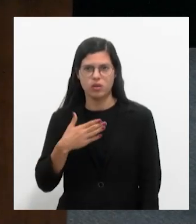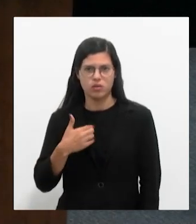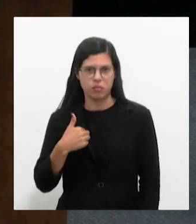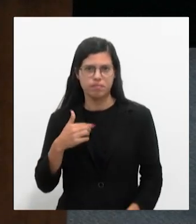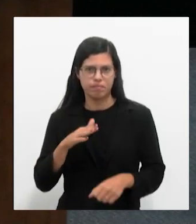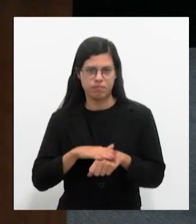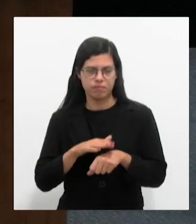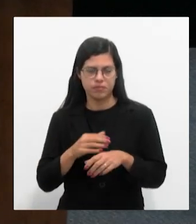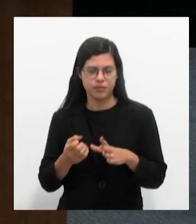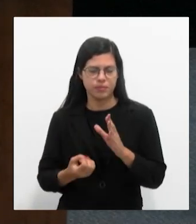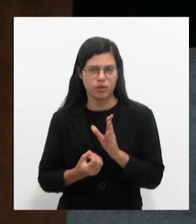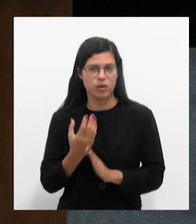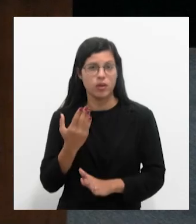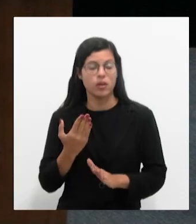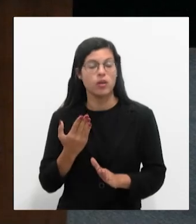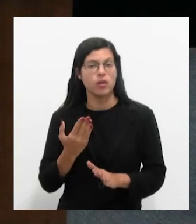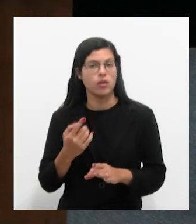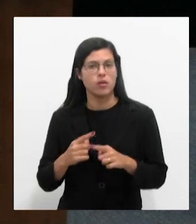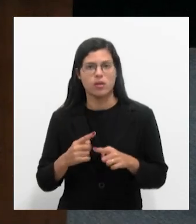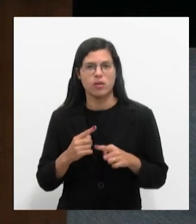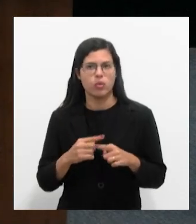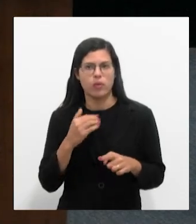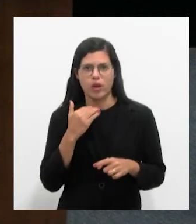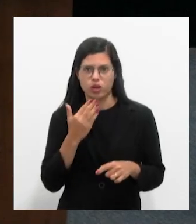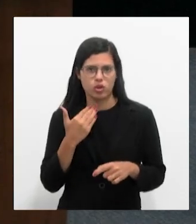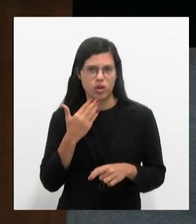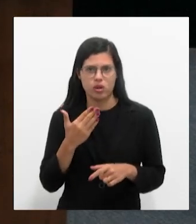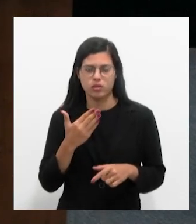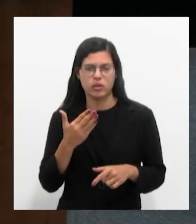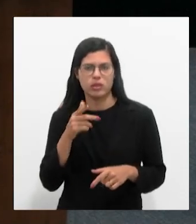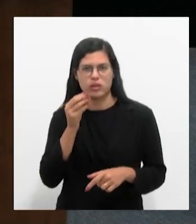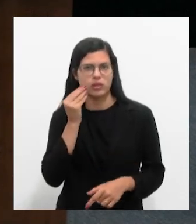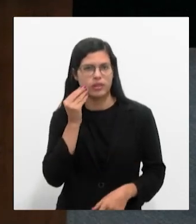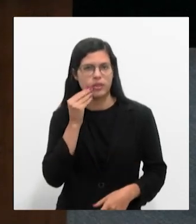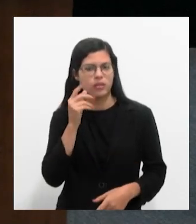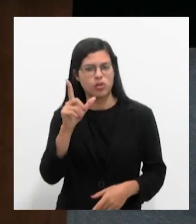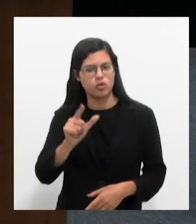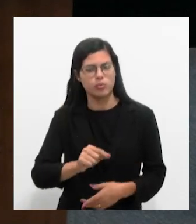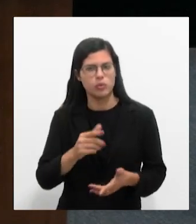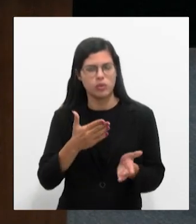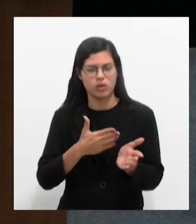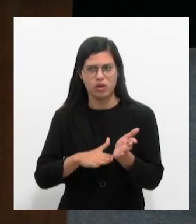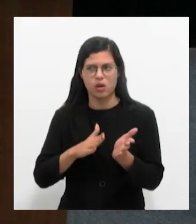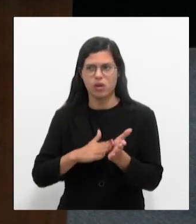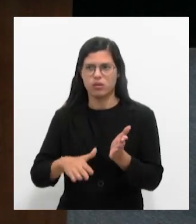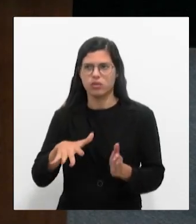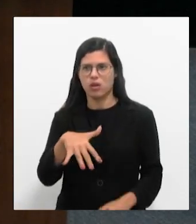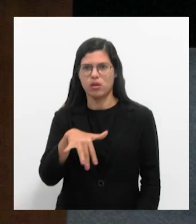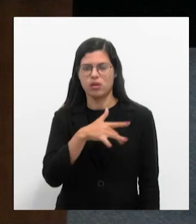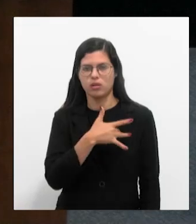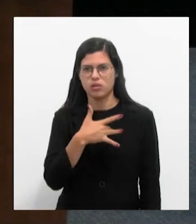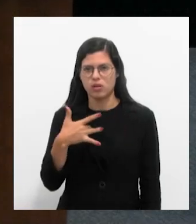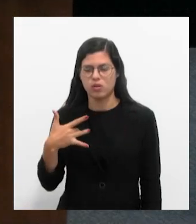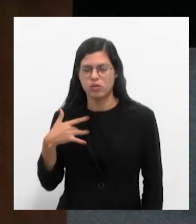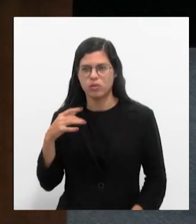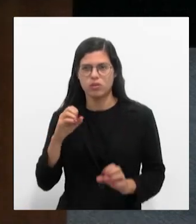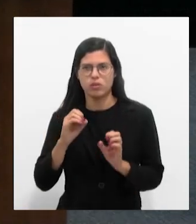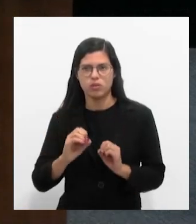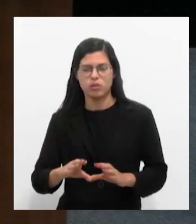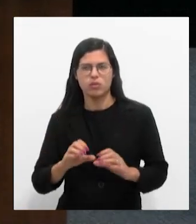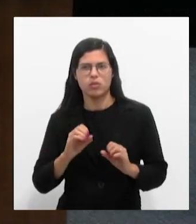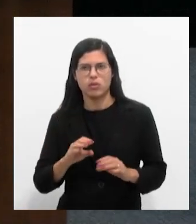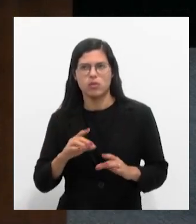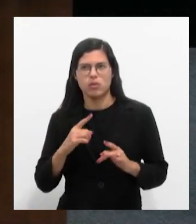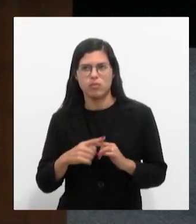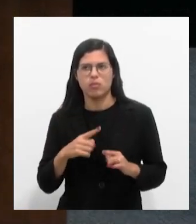não adianta nós ficarmos cortando gastos, seja na saúde, na educação, porque nós